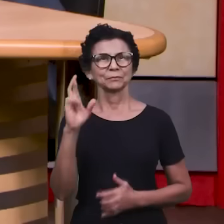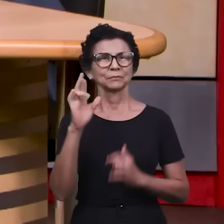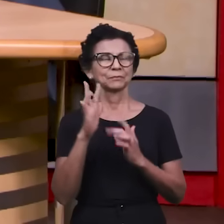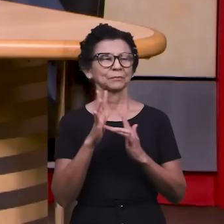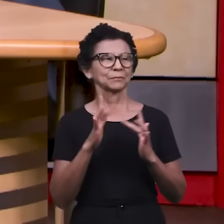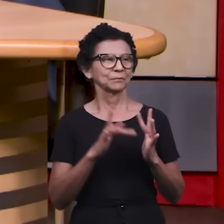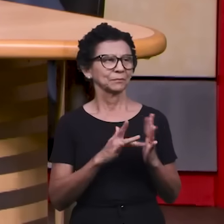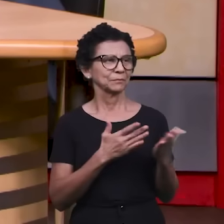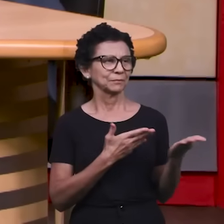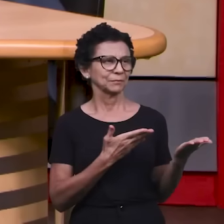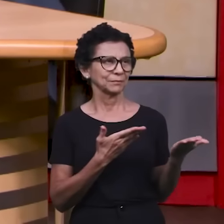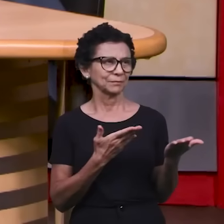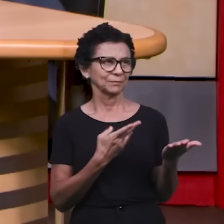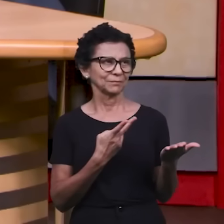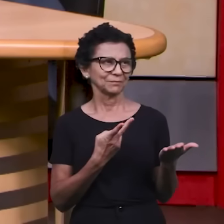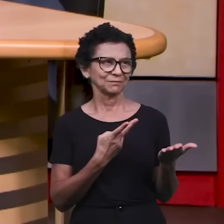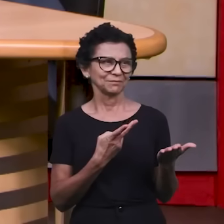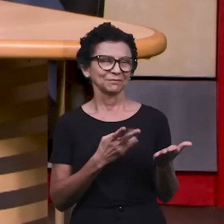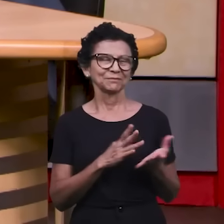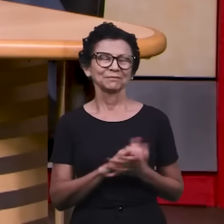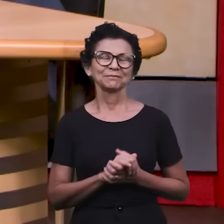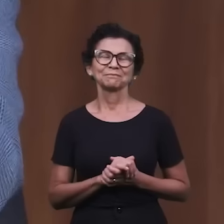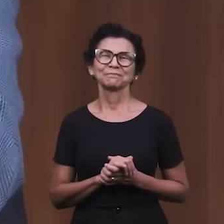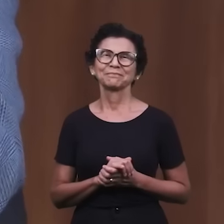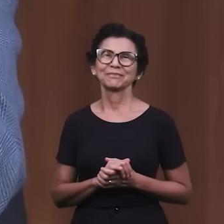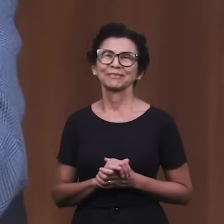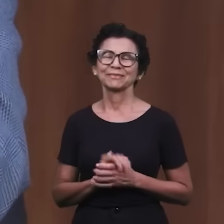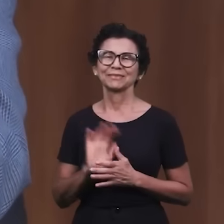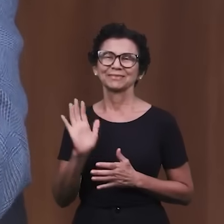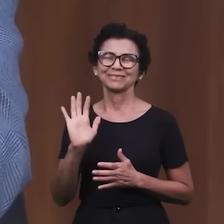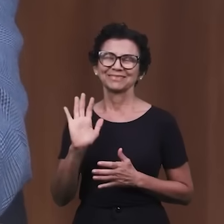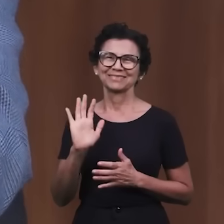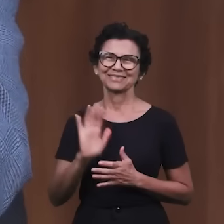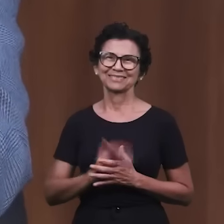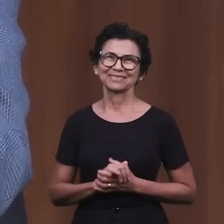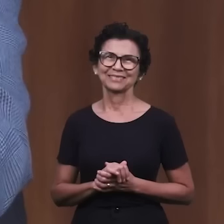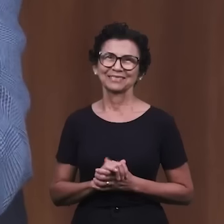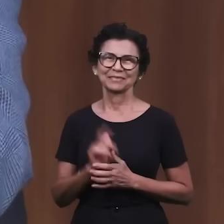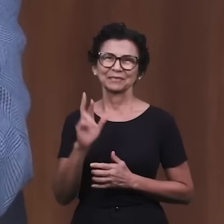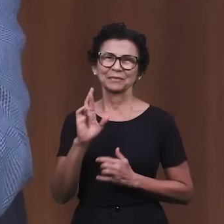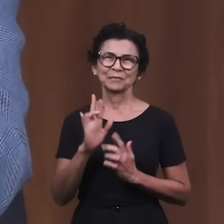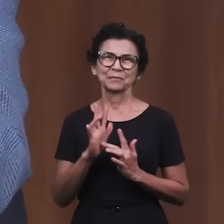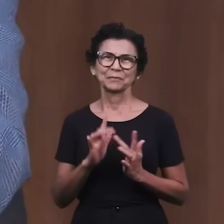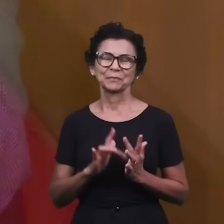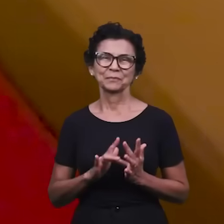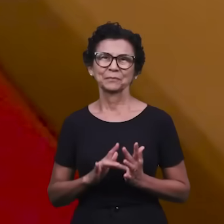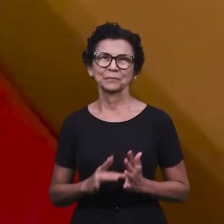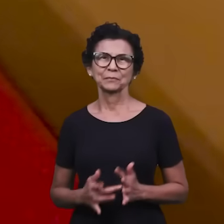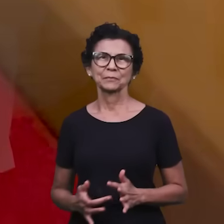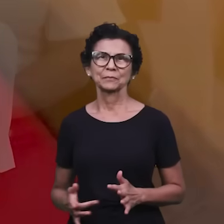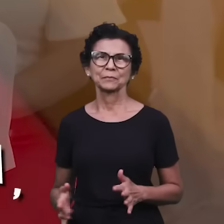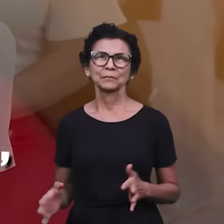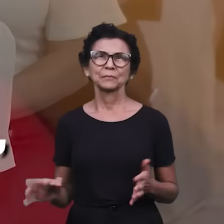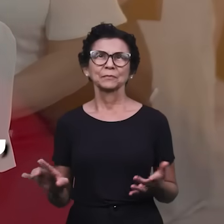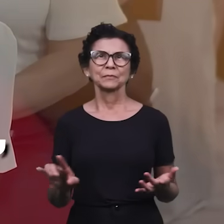Senhor Marcelo. Paz do Senhor a todos. Paz do Senhor Sérgio. Pai do Senhor. Até o próximo programa. A paz do Senhor.